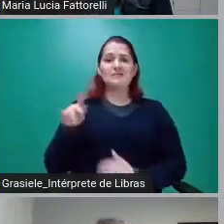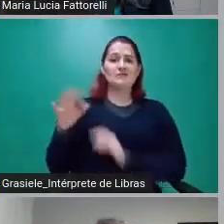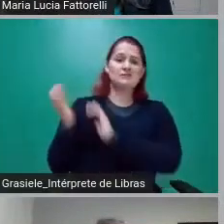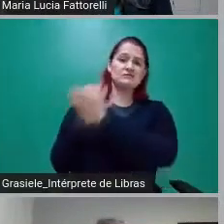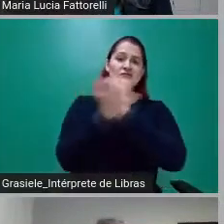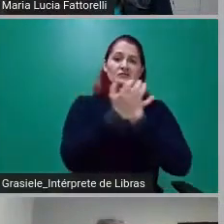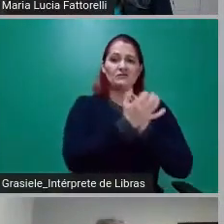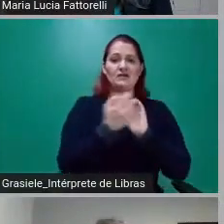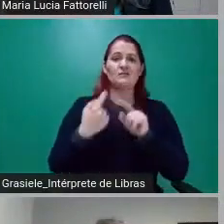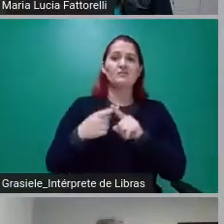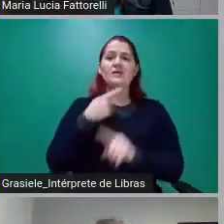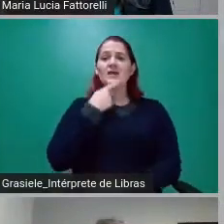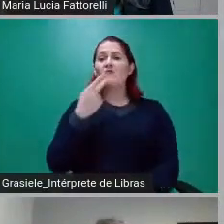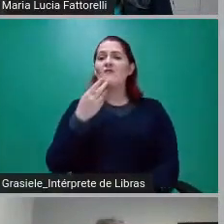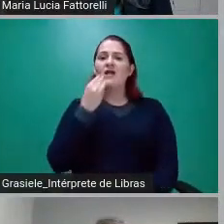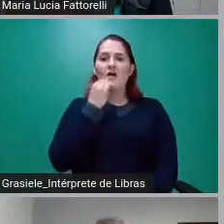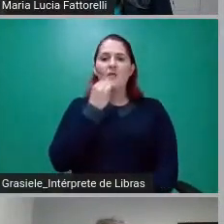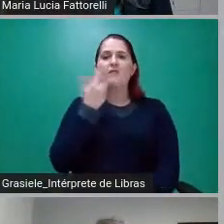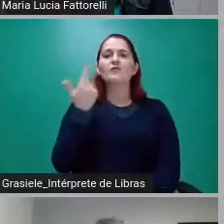para repetir o óbvio.